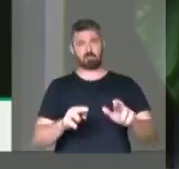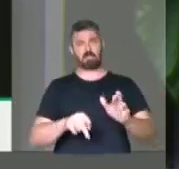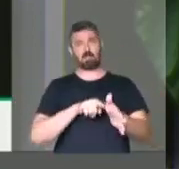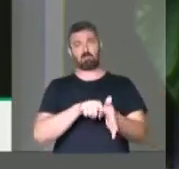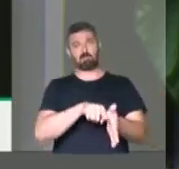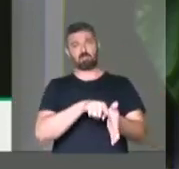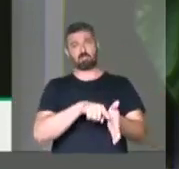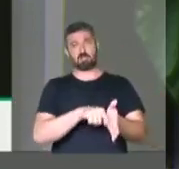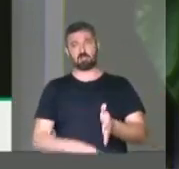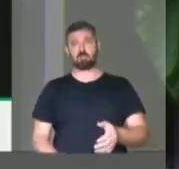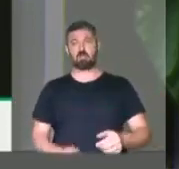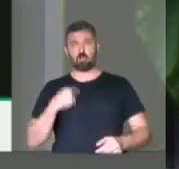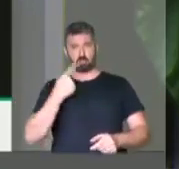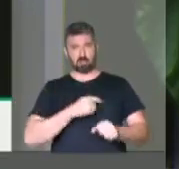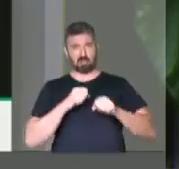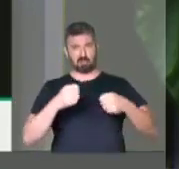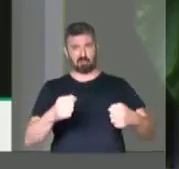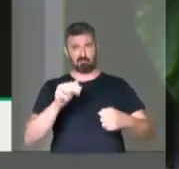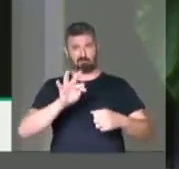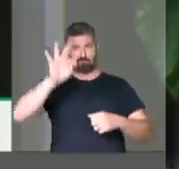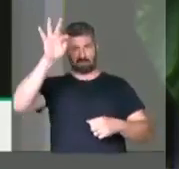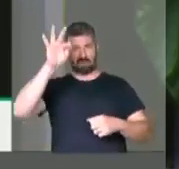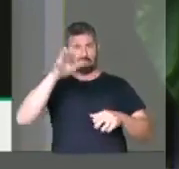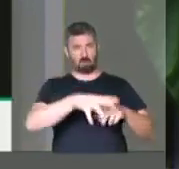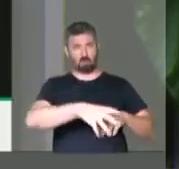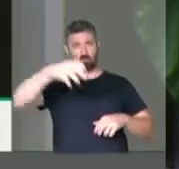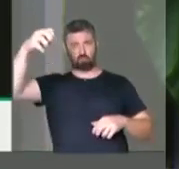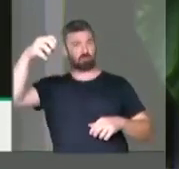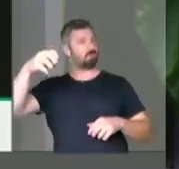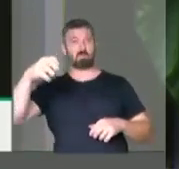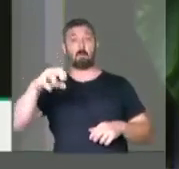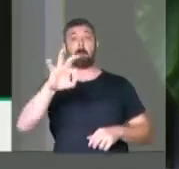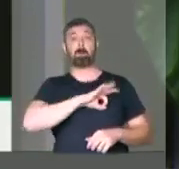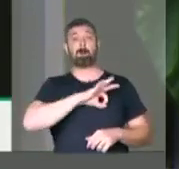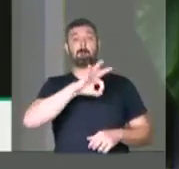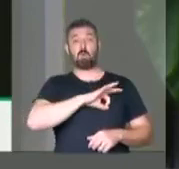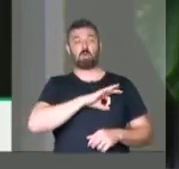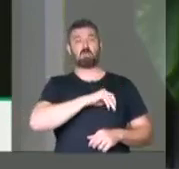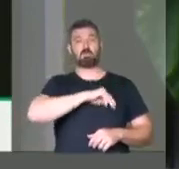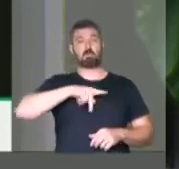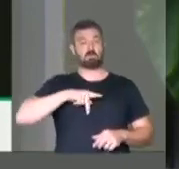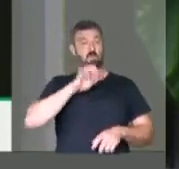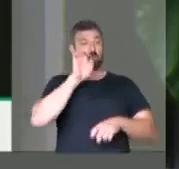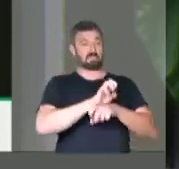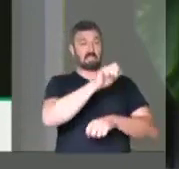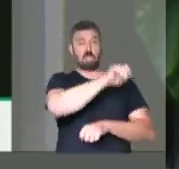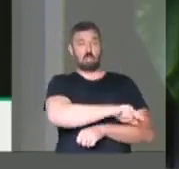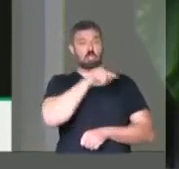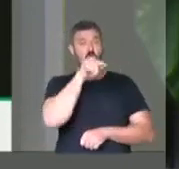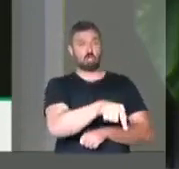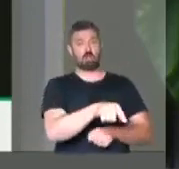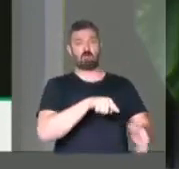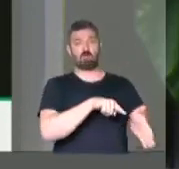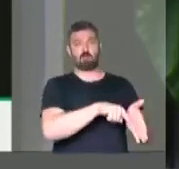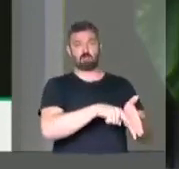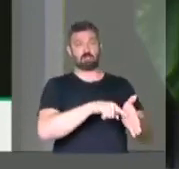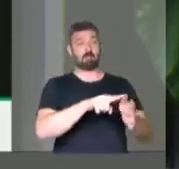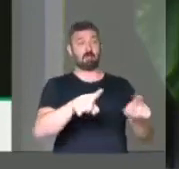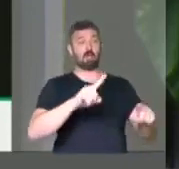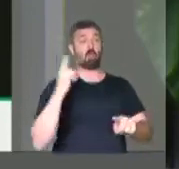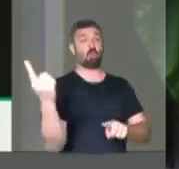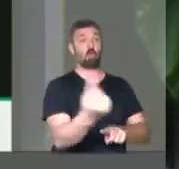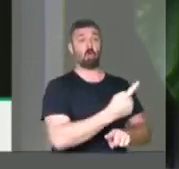processo da investigação. A gente não defende a federalização. A gente defende que a Polícia Civil e que o Ministério Público continuem investigando. Mas que investigue a